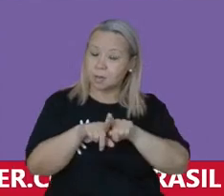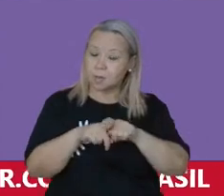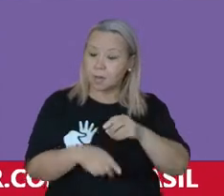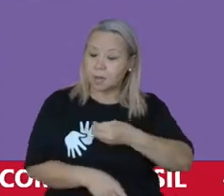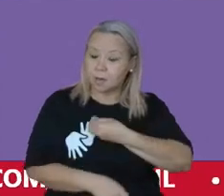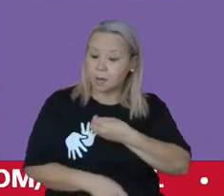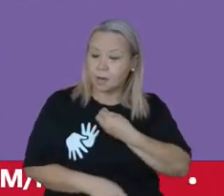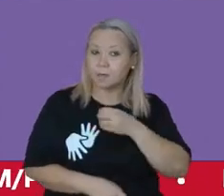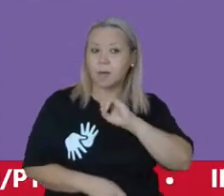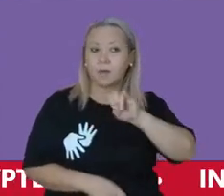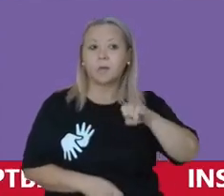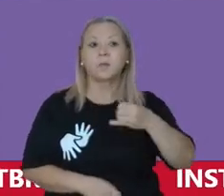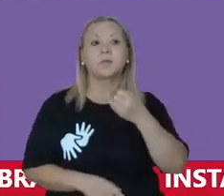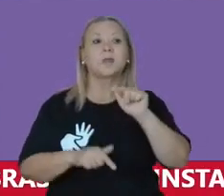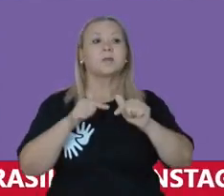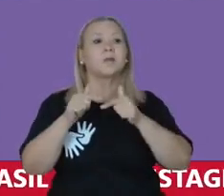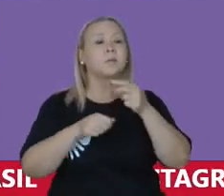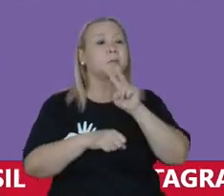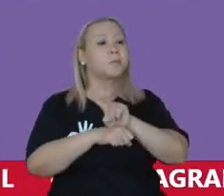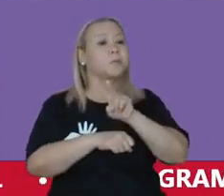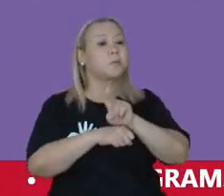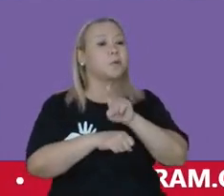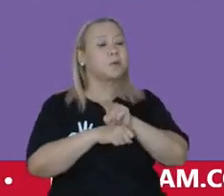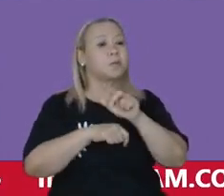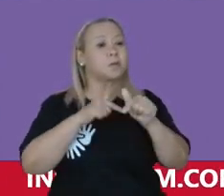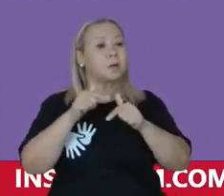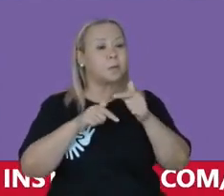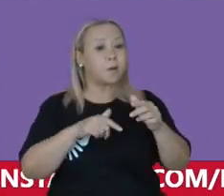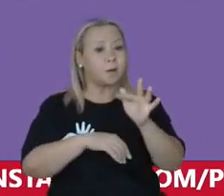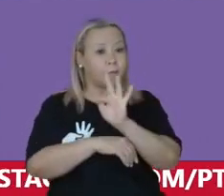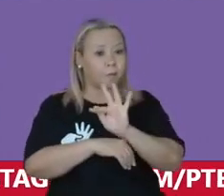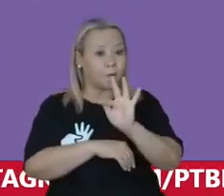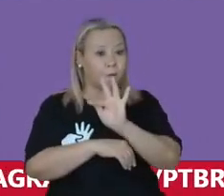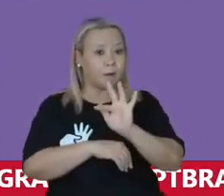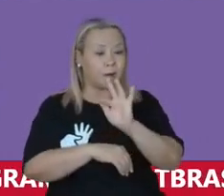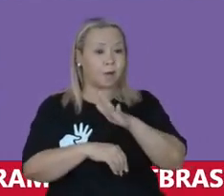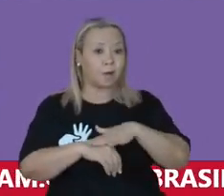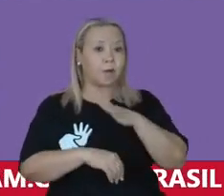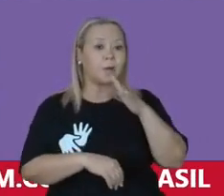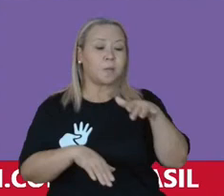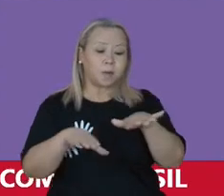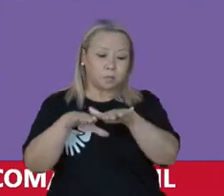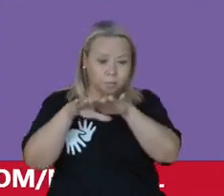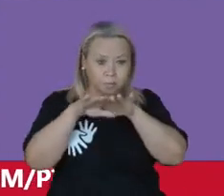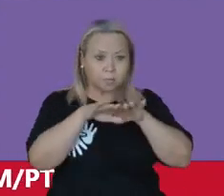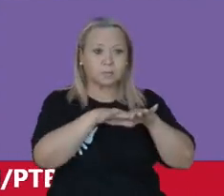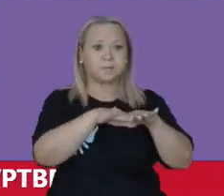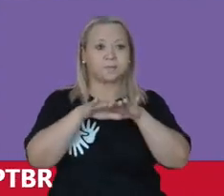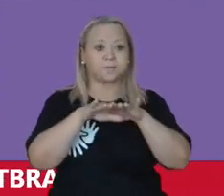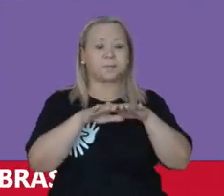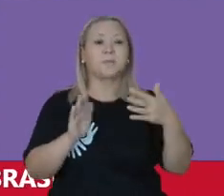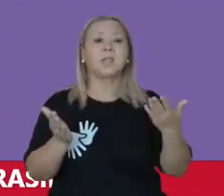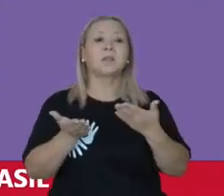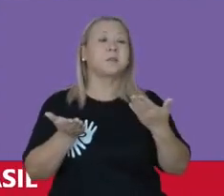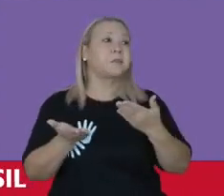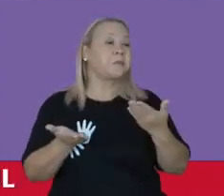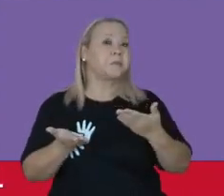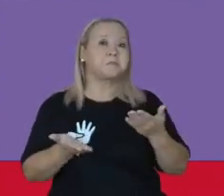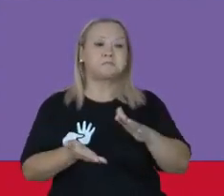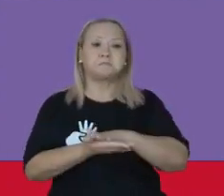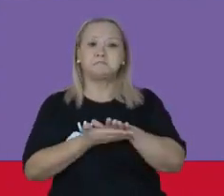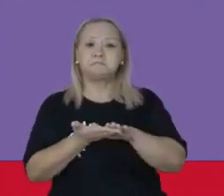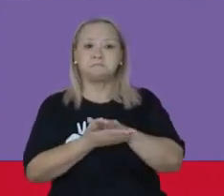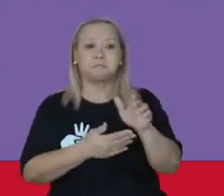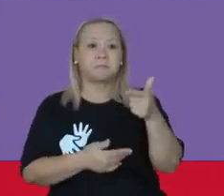abriu oportunidades de trabalho protegido e de trabalho formal, mais de igual para igual. Hoje em dia isso não existe